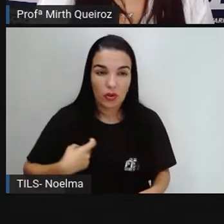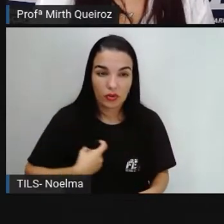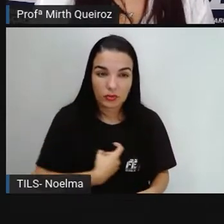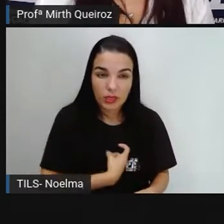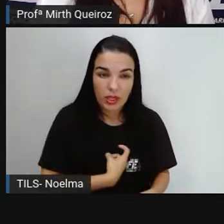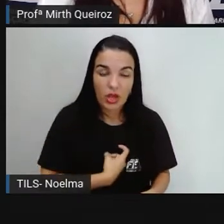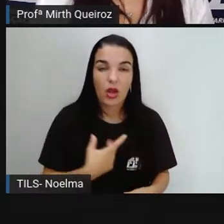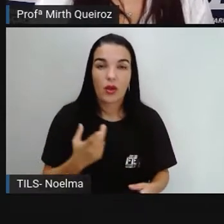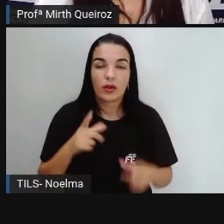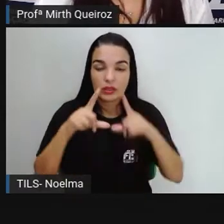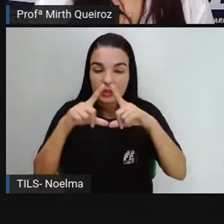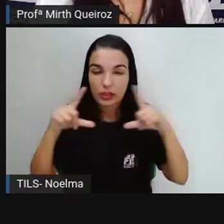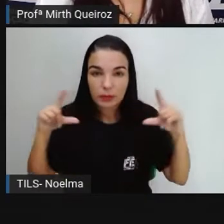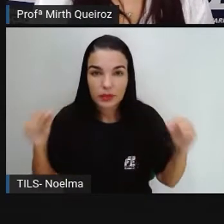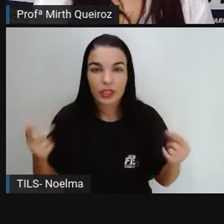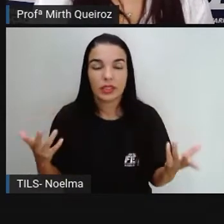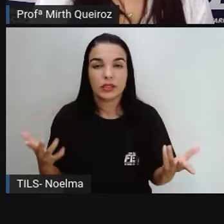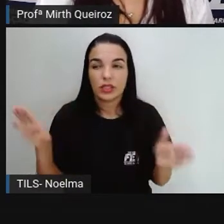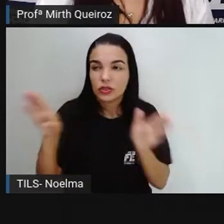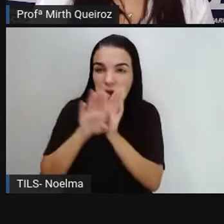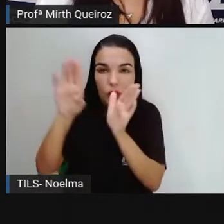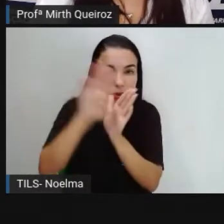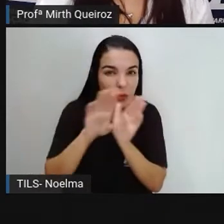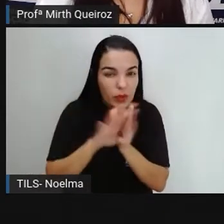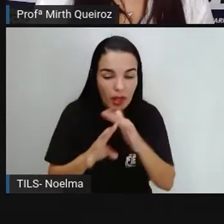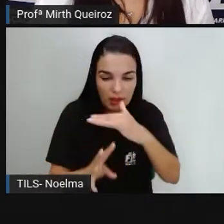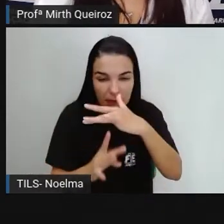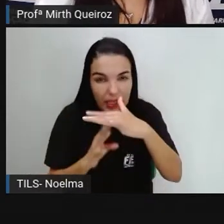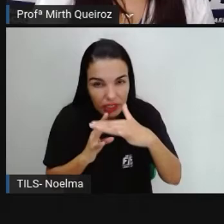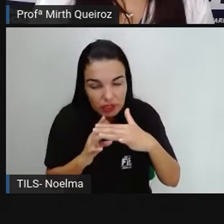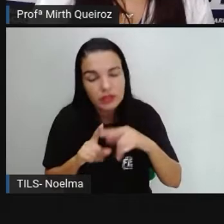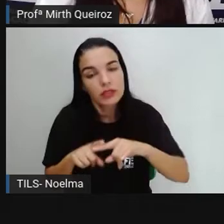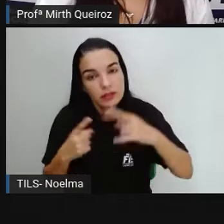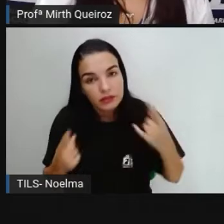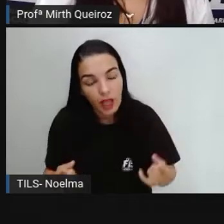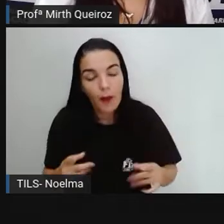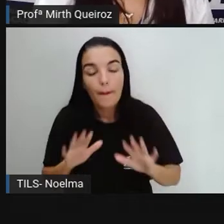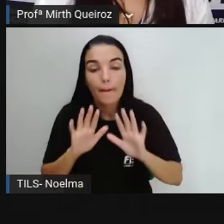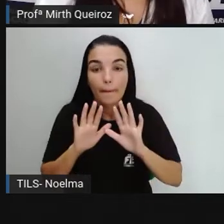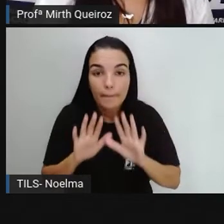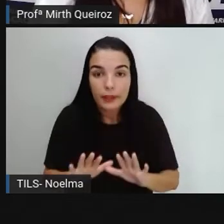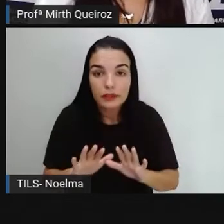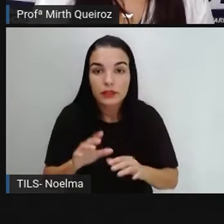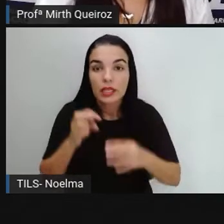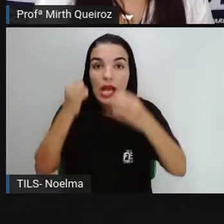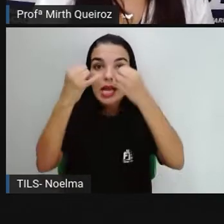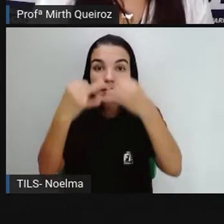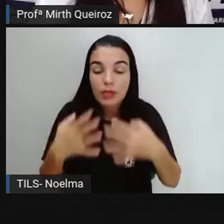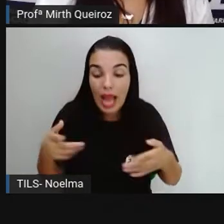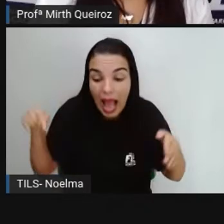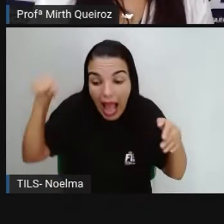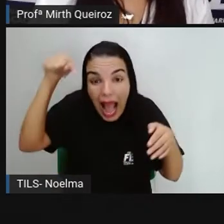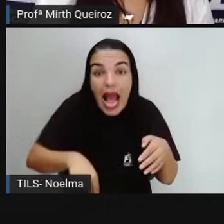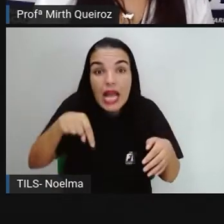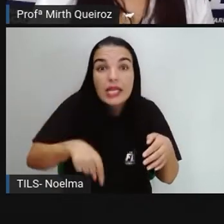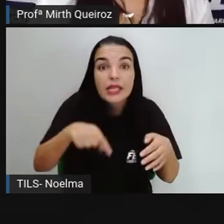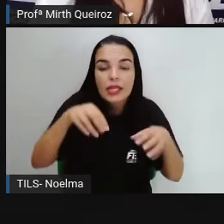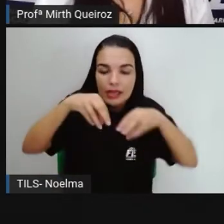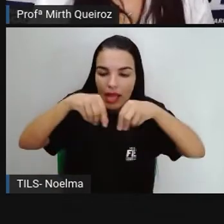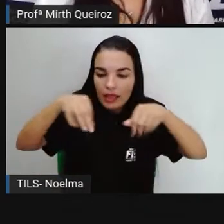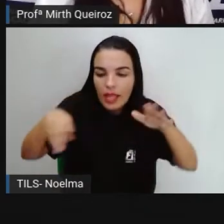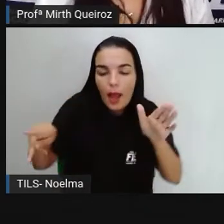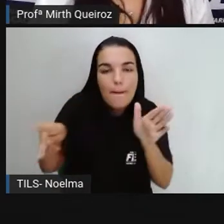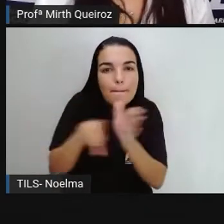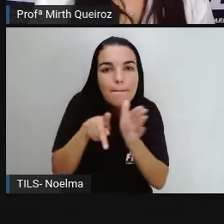gente teve aí durante a nossa história. Mas o fato é de que quem chegou primeiro, quem estava aqui